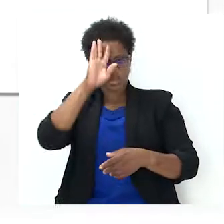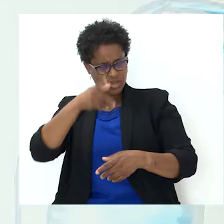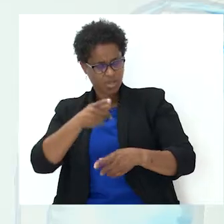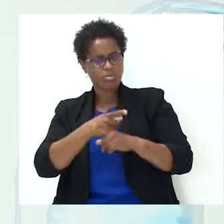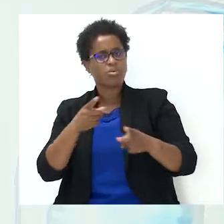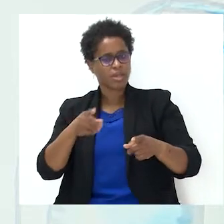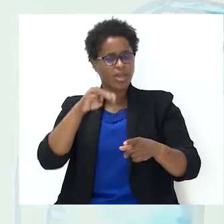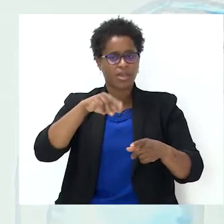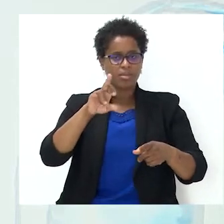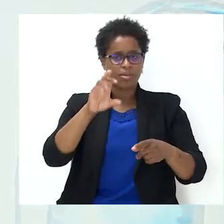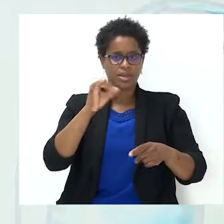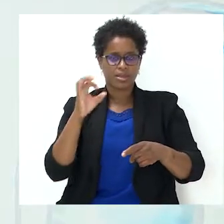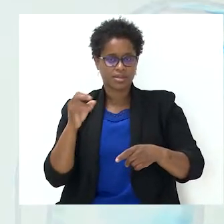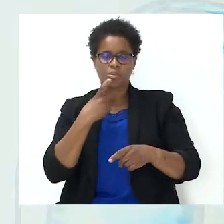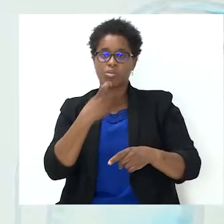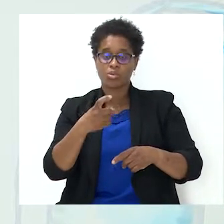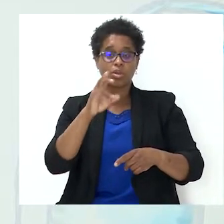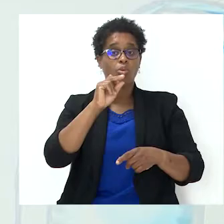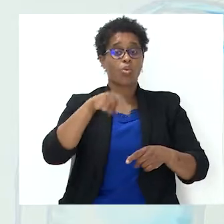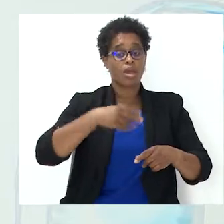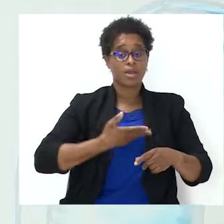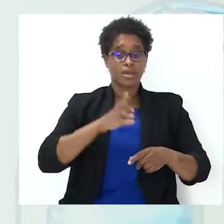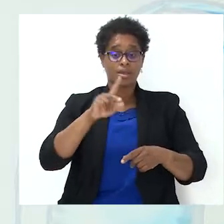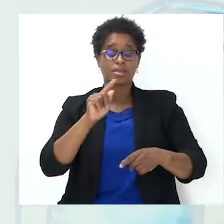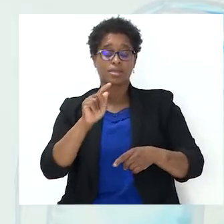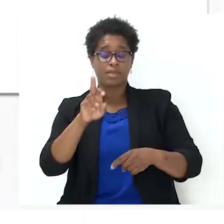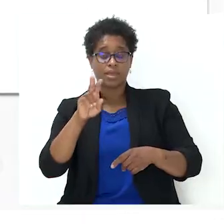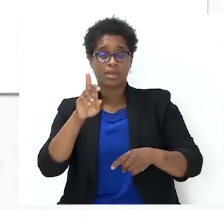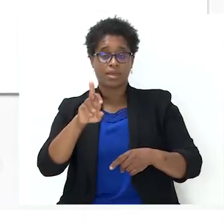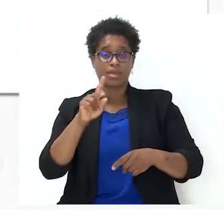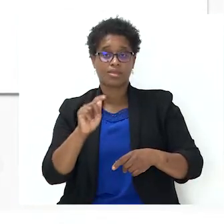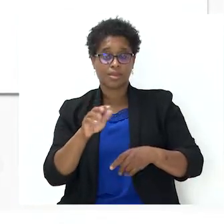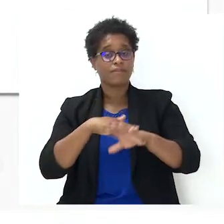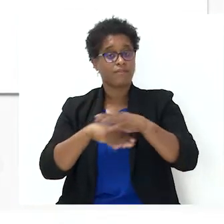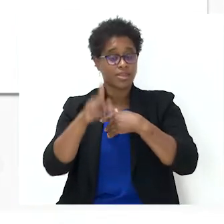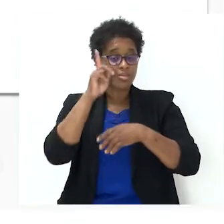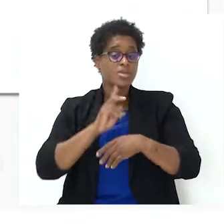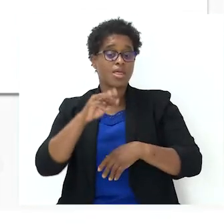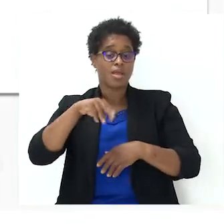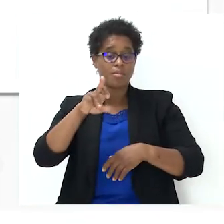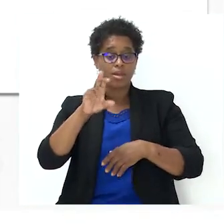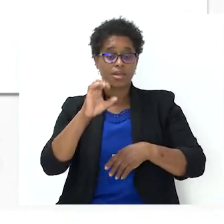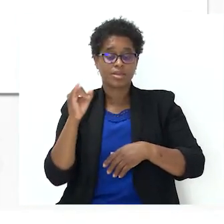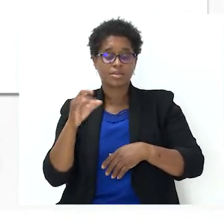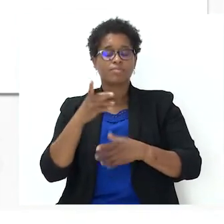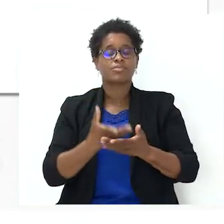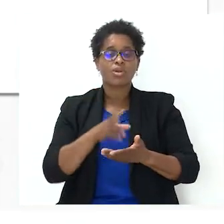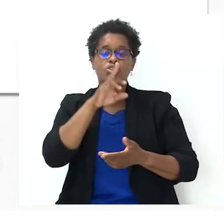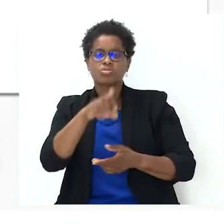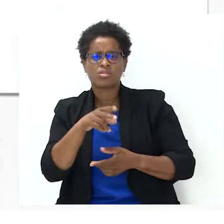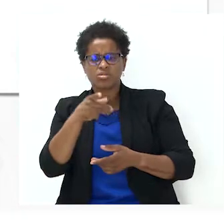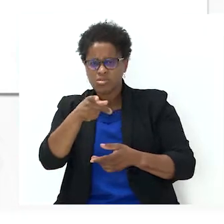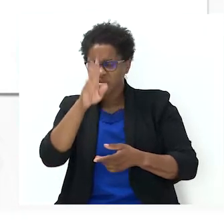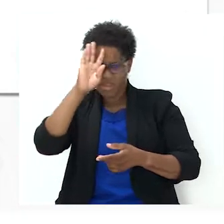Márcia? É a pergunta que o André fez à Márcia. E a Márcia respondeu. Então não sabes,